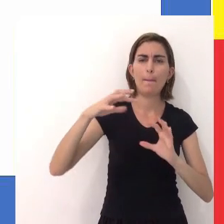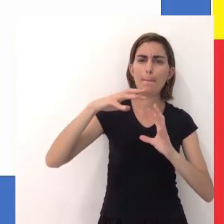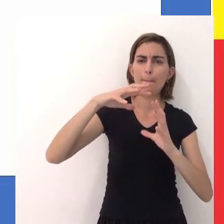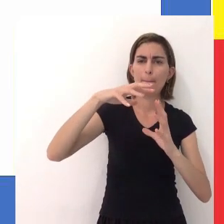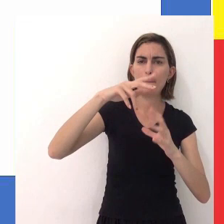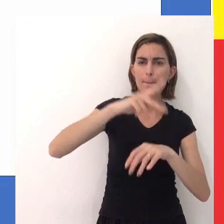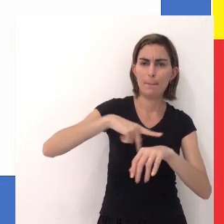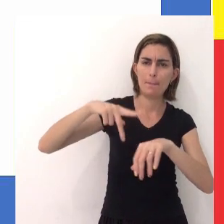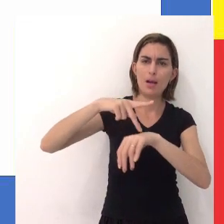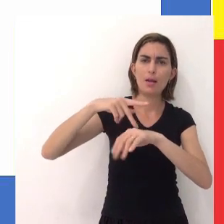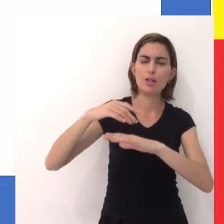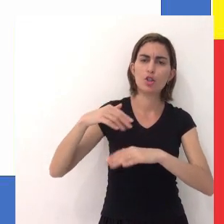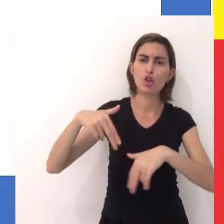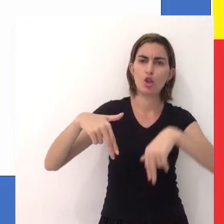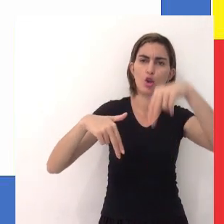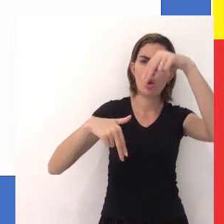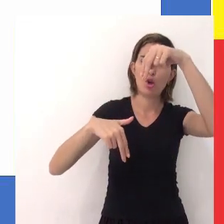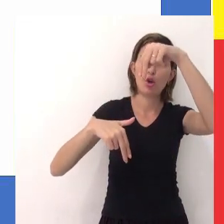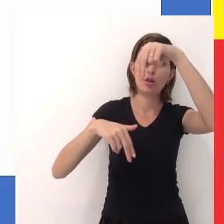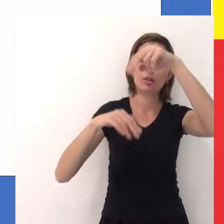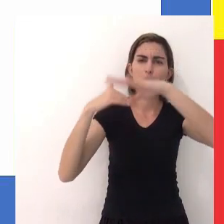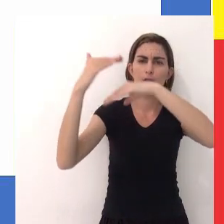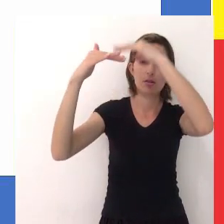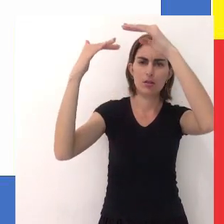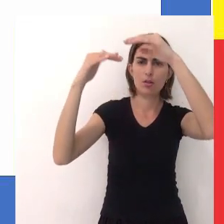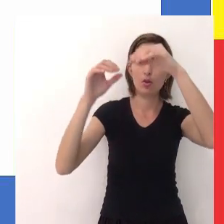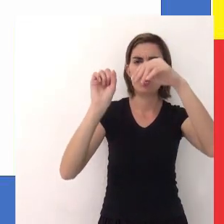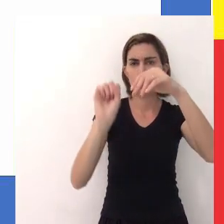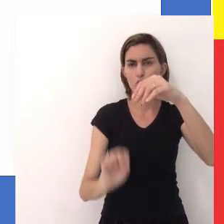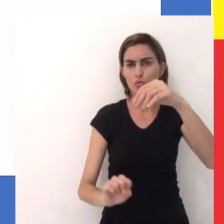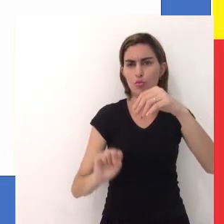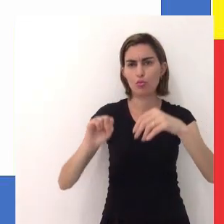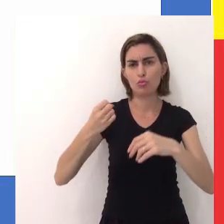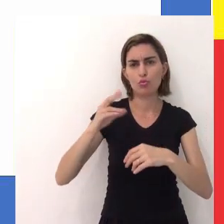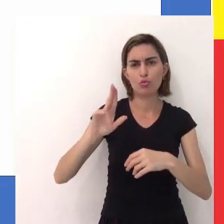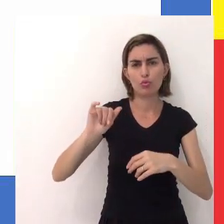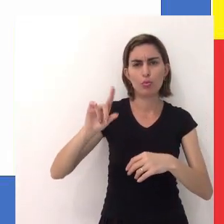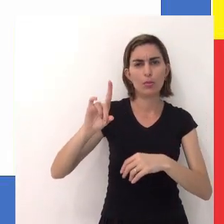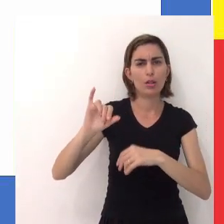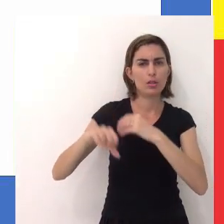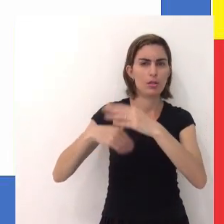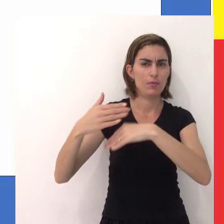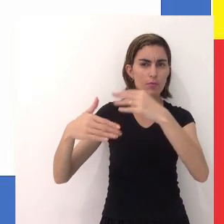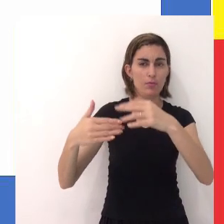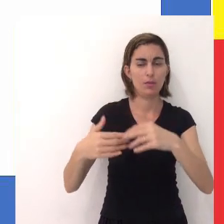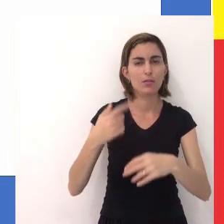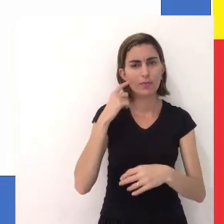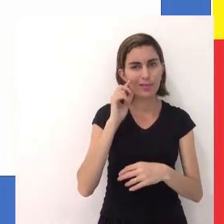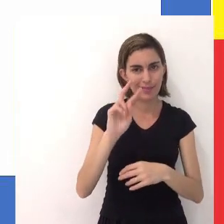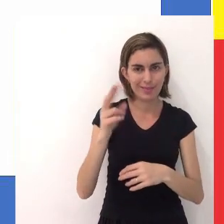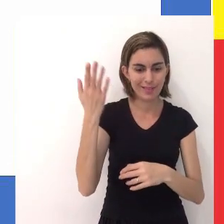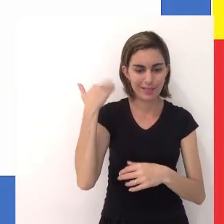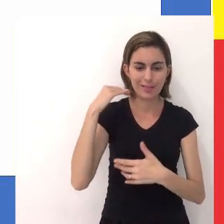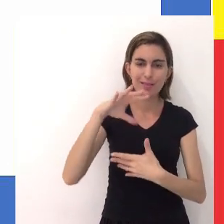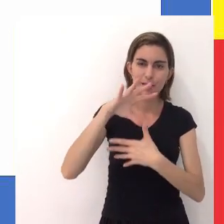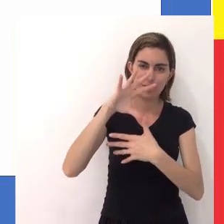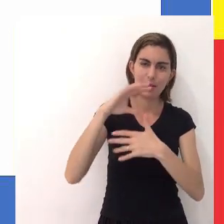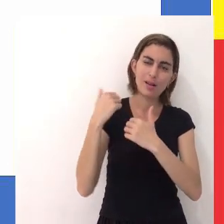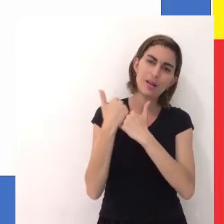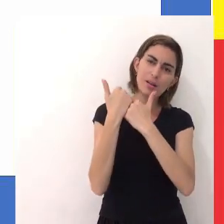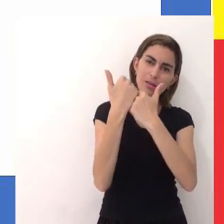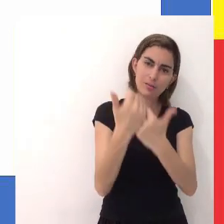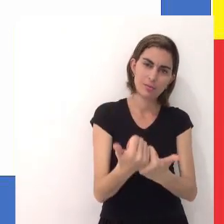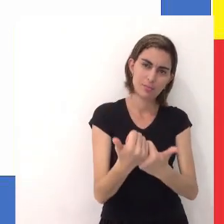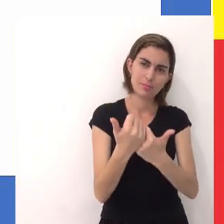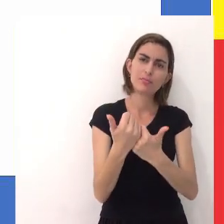norte desenvolvido e países do sul subdesenvolvidos, tá? Aquele mapinha que a gente viu lá atrás representa